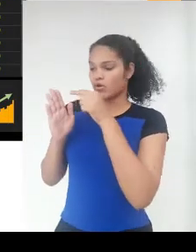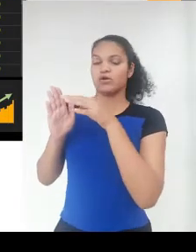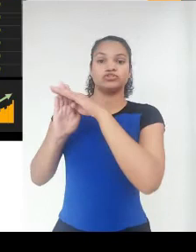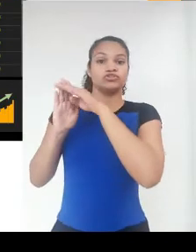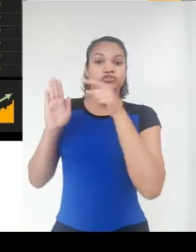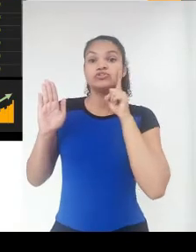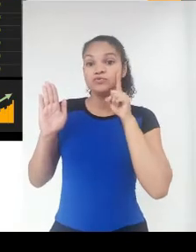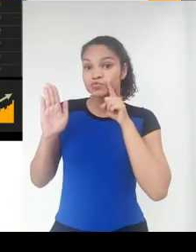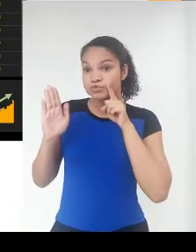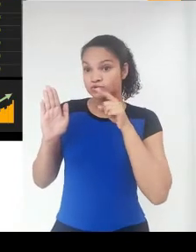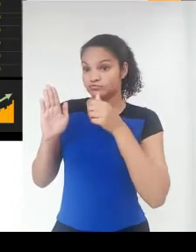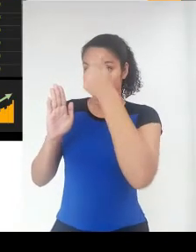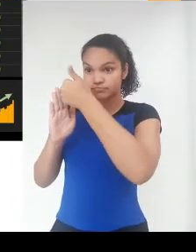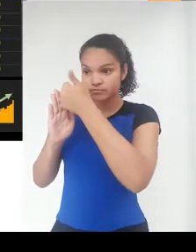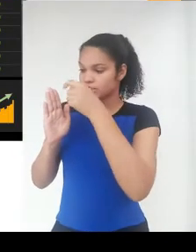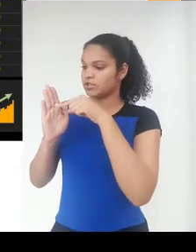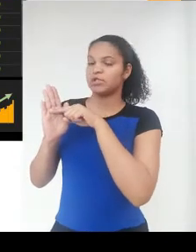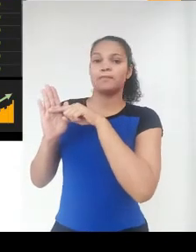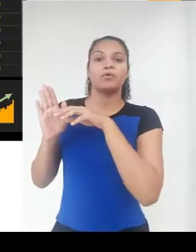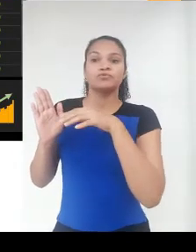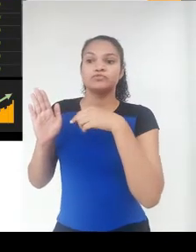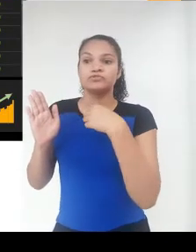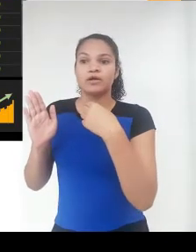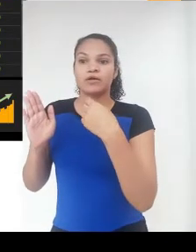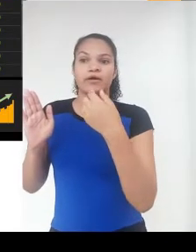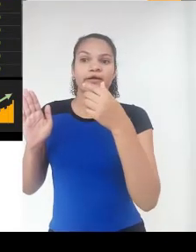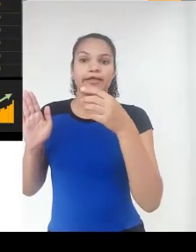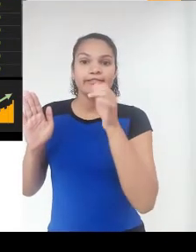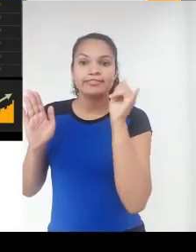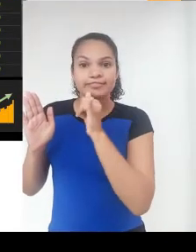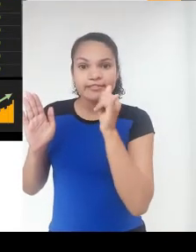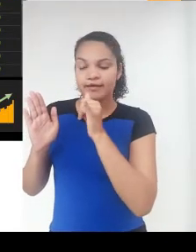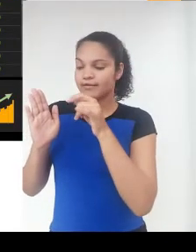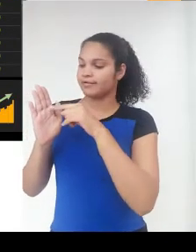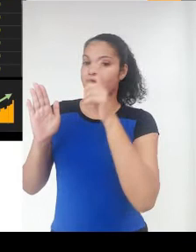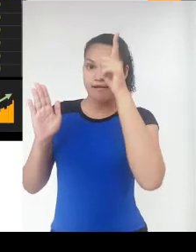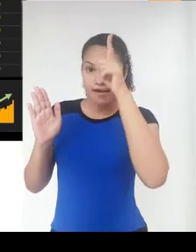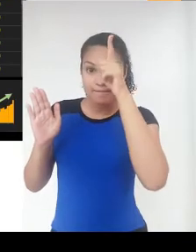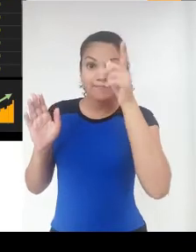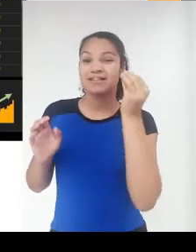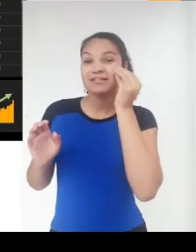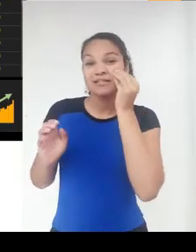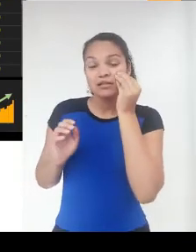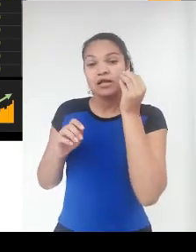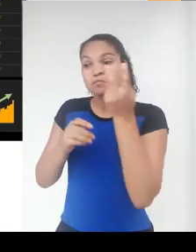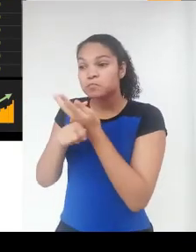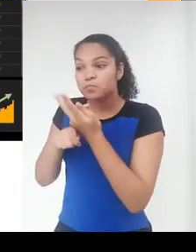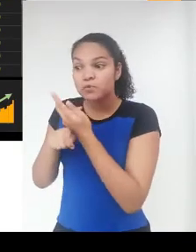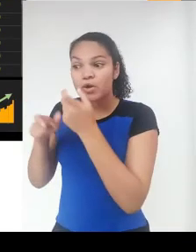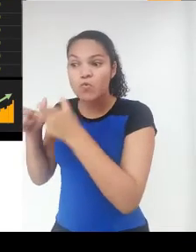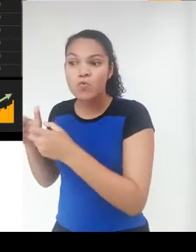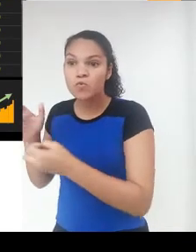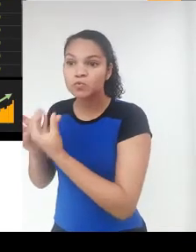Espanha ultrapassou a Itália, a Alemanha, que vem testando muito, tentando rastrear o vírus para evitar a propagação